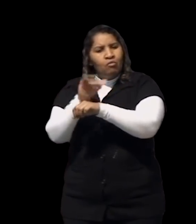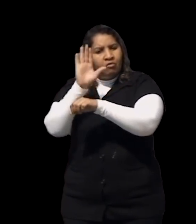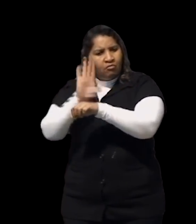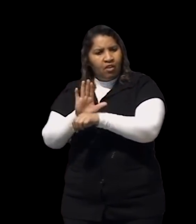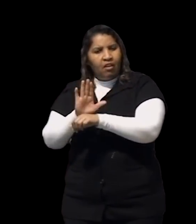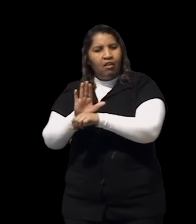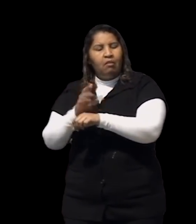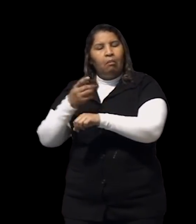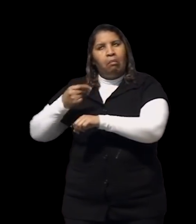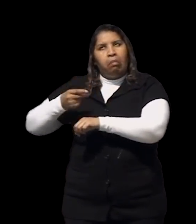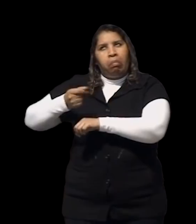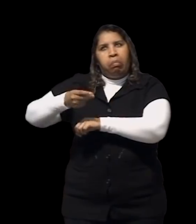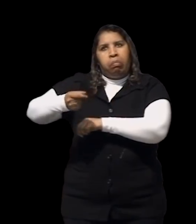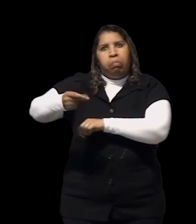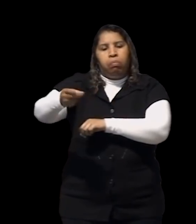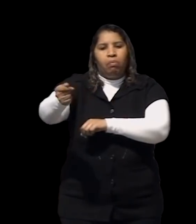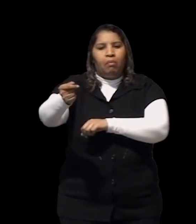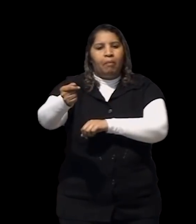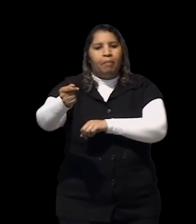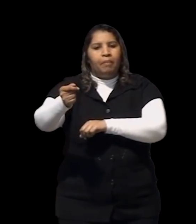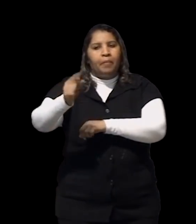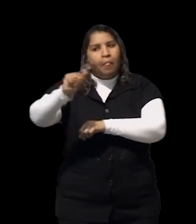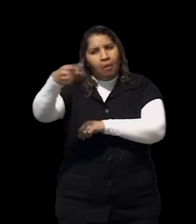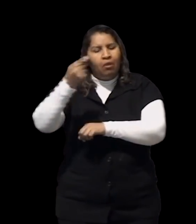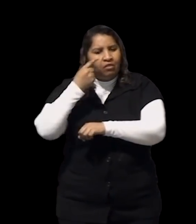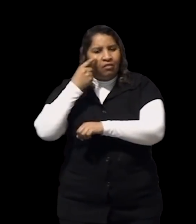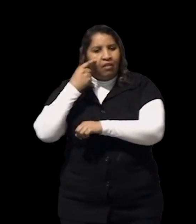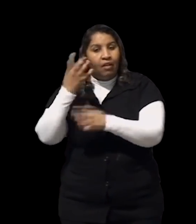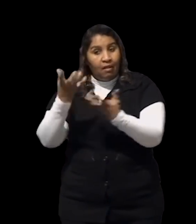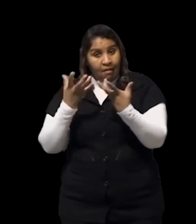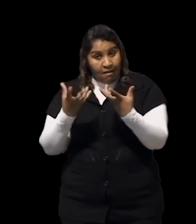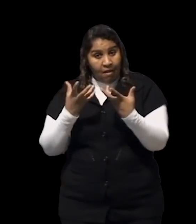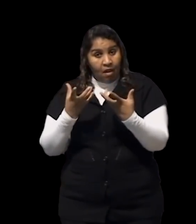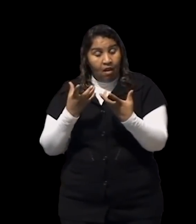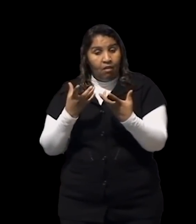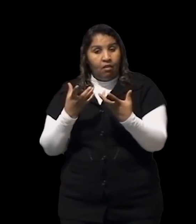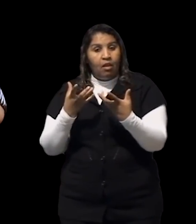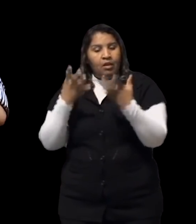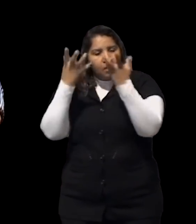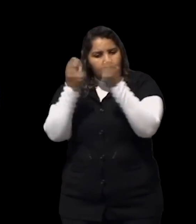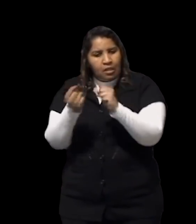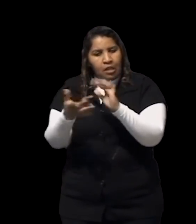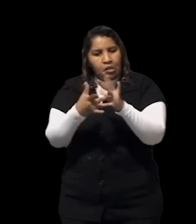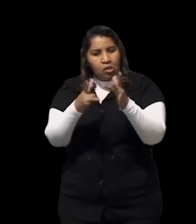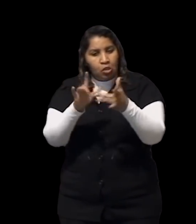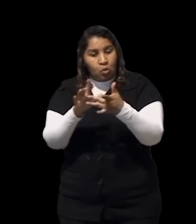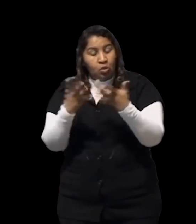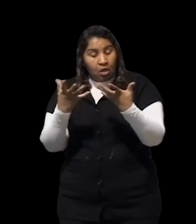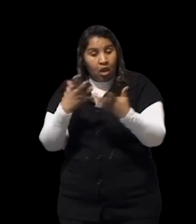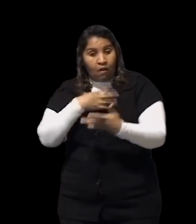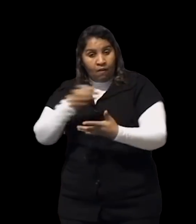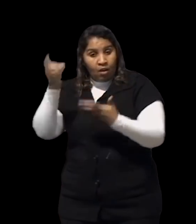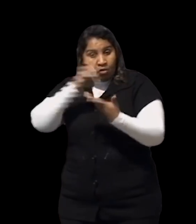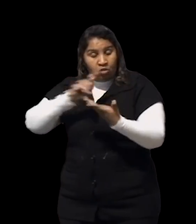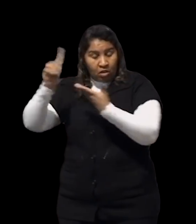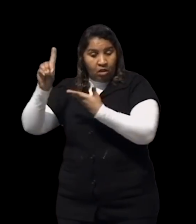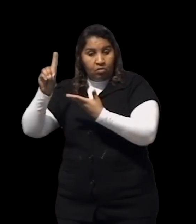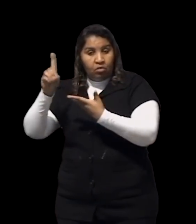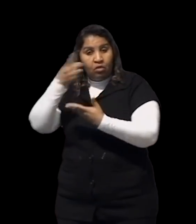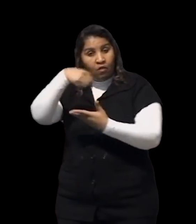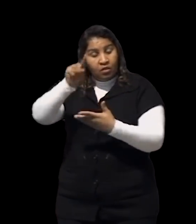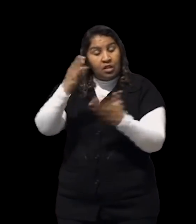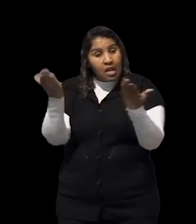ser recebido por Deus como filho digita bem e coloca a mão seu coração aquela lá pra você Deus e pai